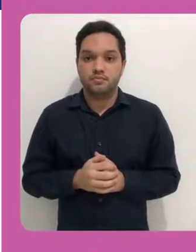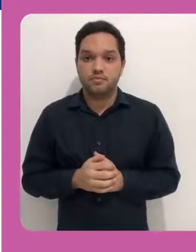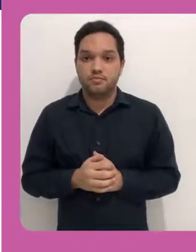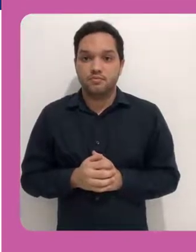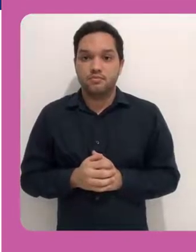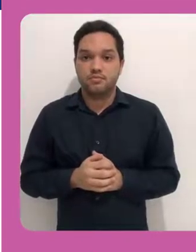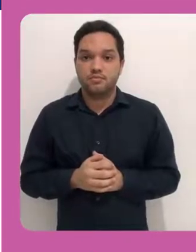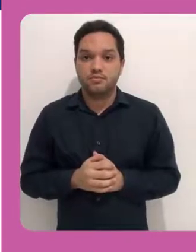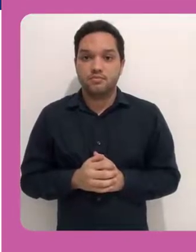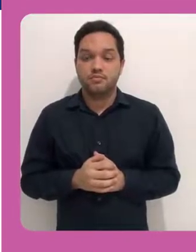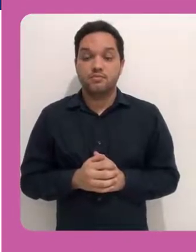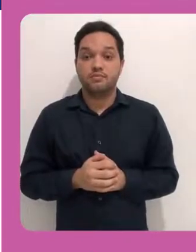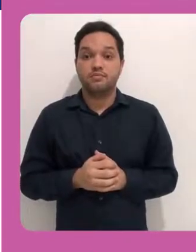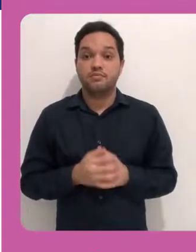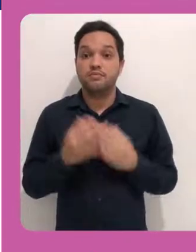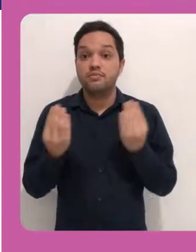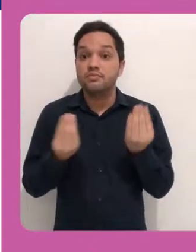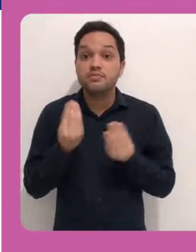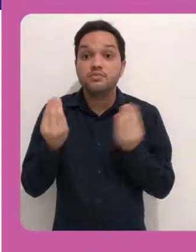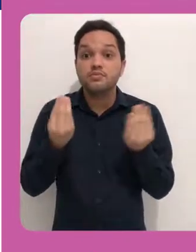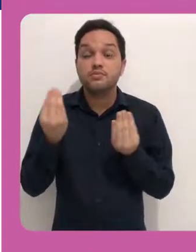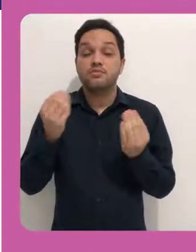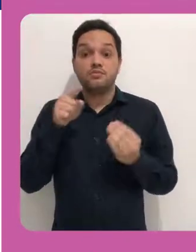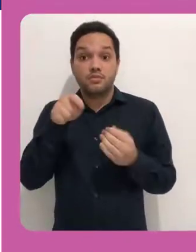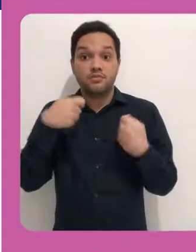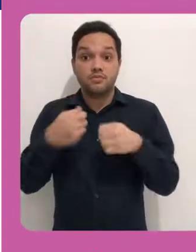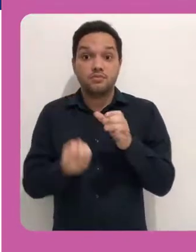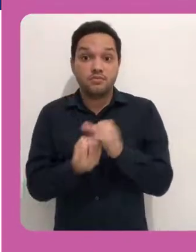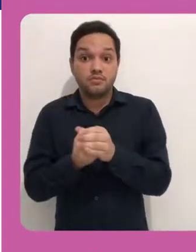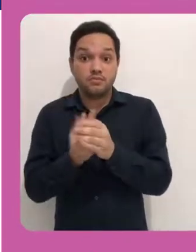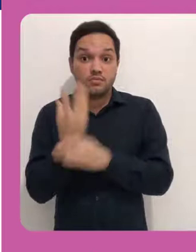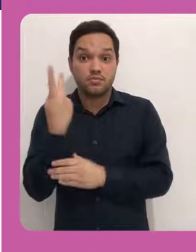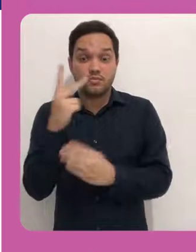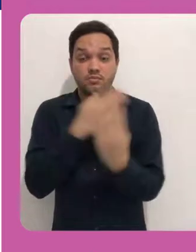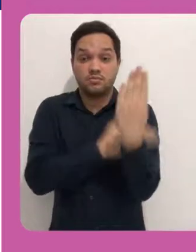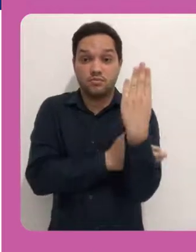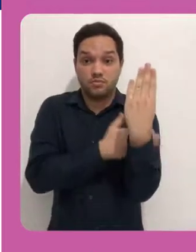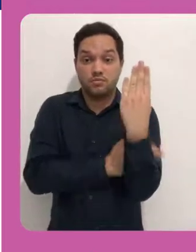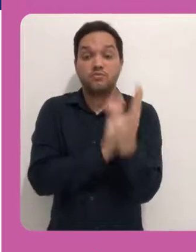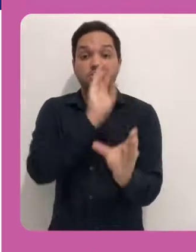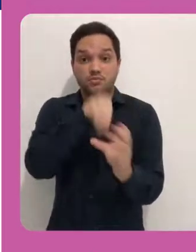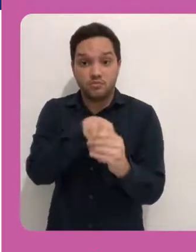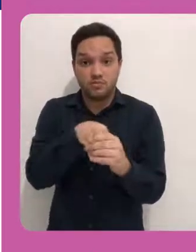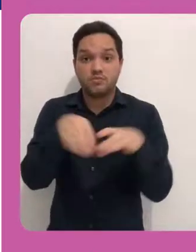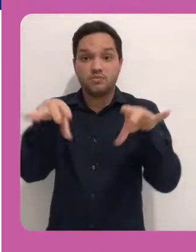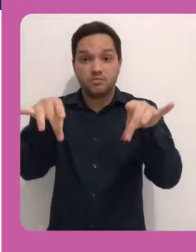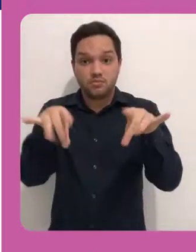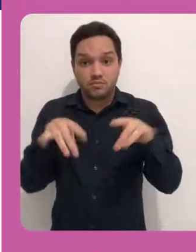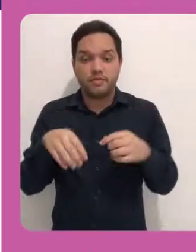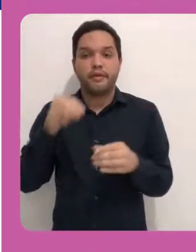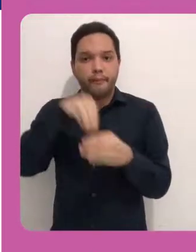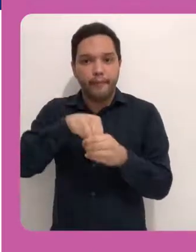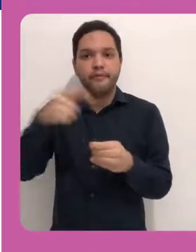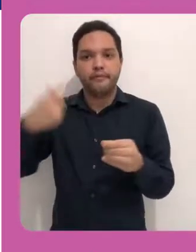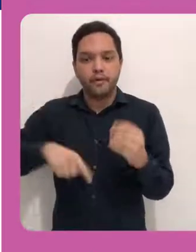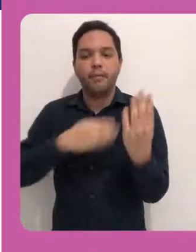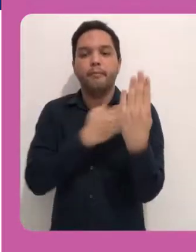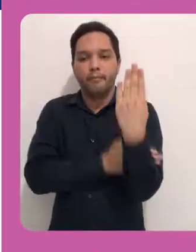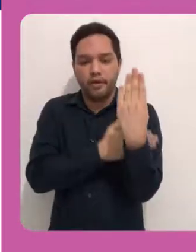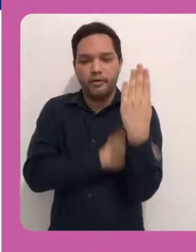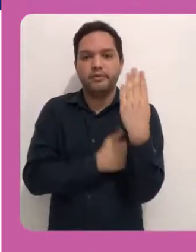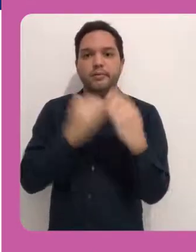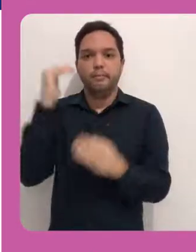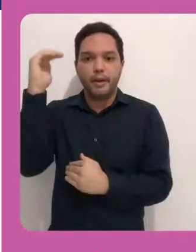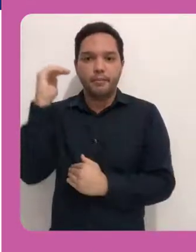e subpastas lá no seu gerenciador de arquivos e compacte essa pasta